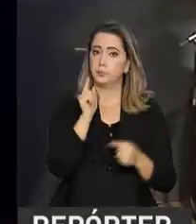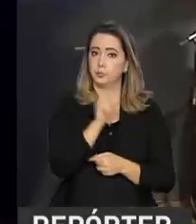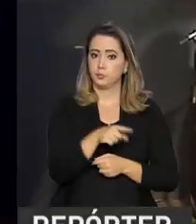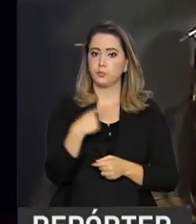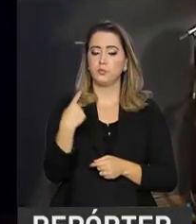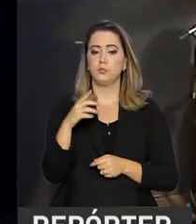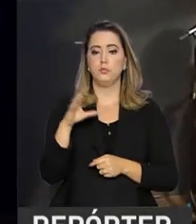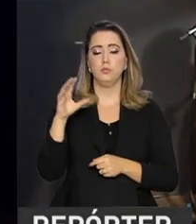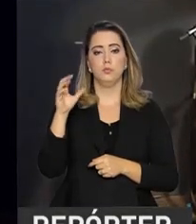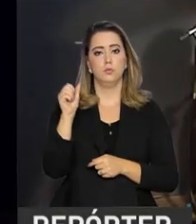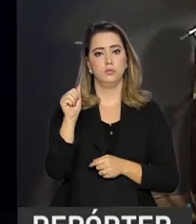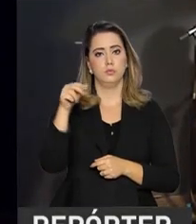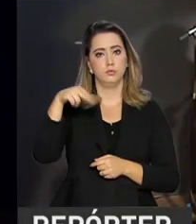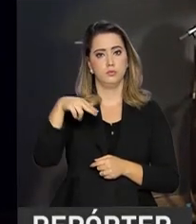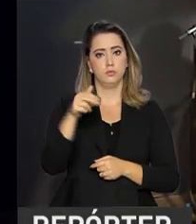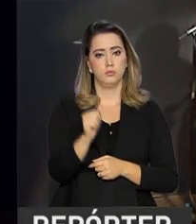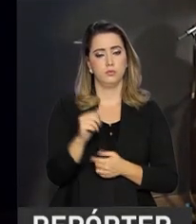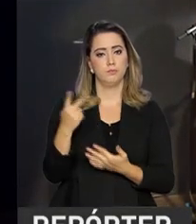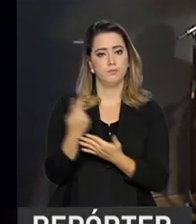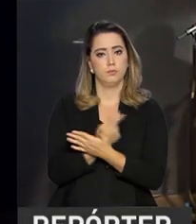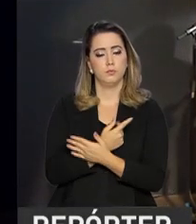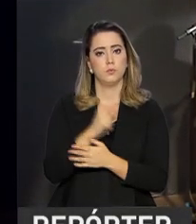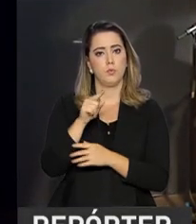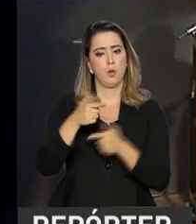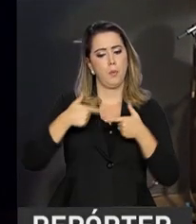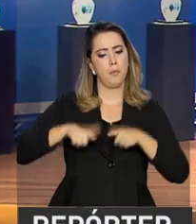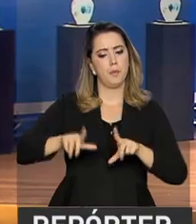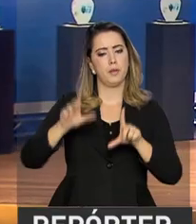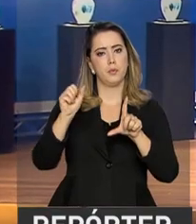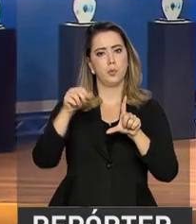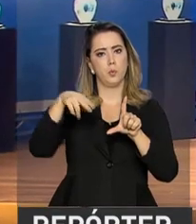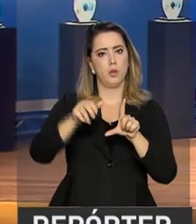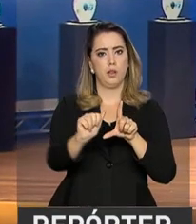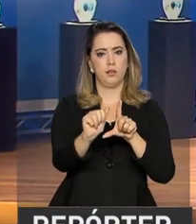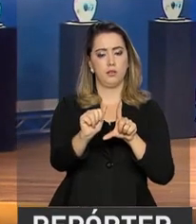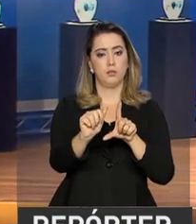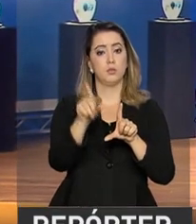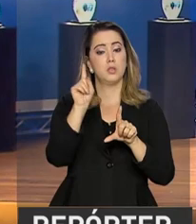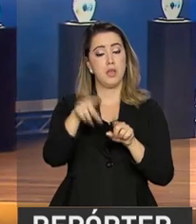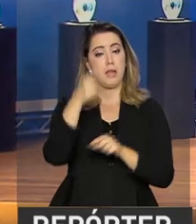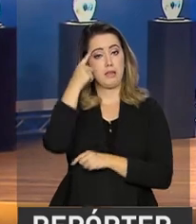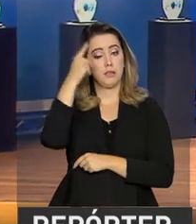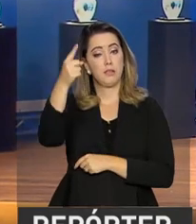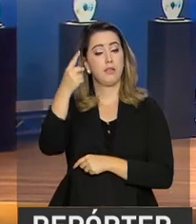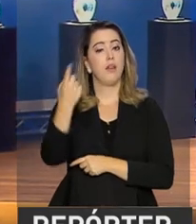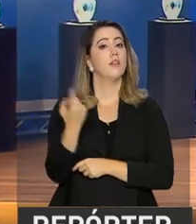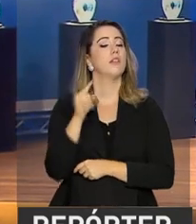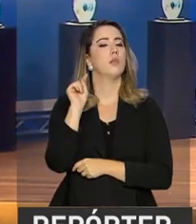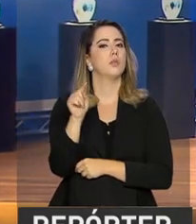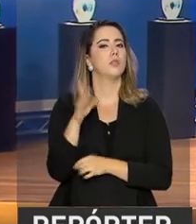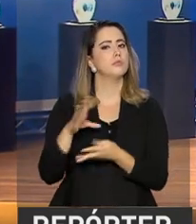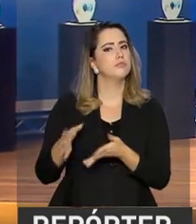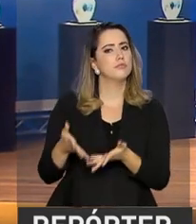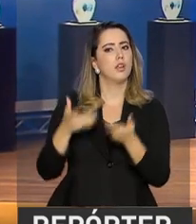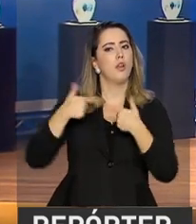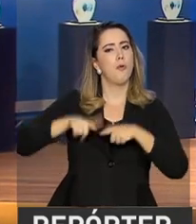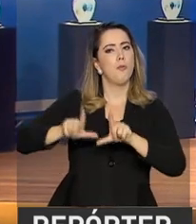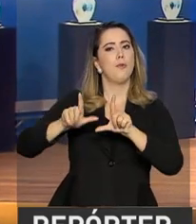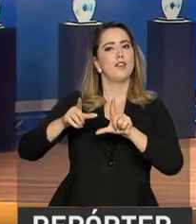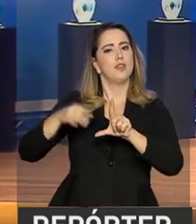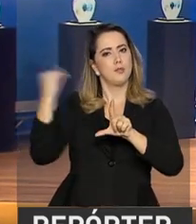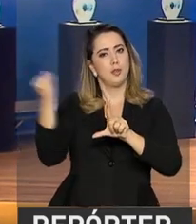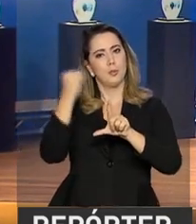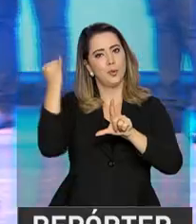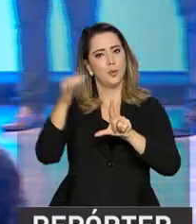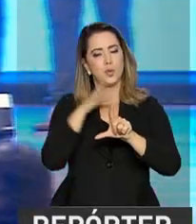Leonardo, a Agência Nacional de Águas realiza o Prêmio Ana. A ideia é valorizar as melhores iniciativas que contribuem para a gestão e